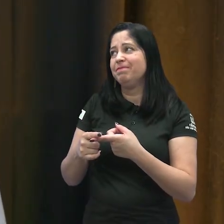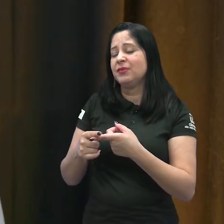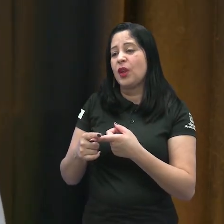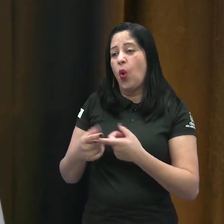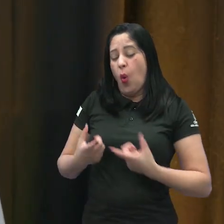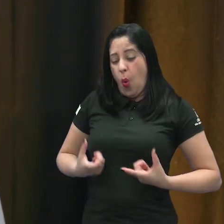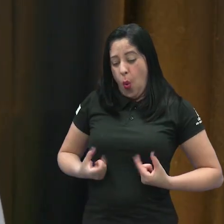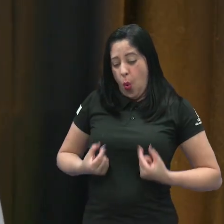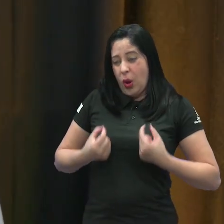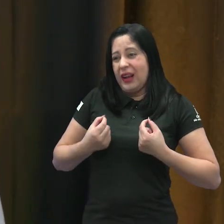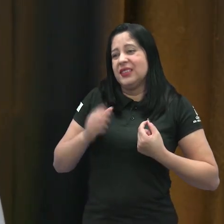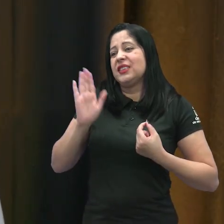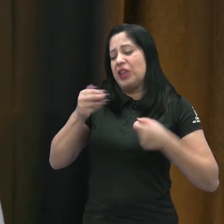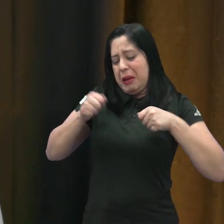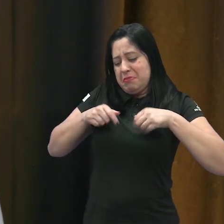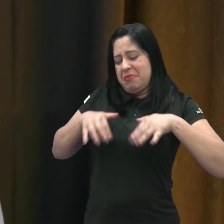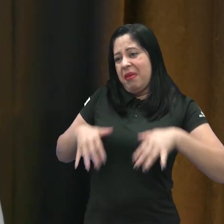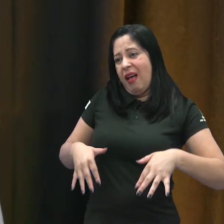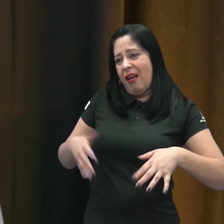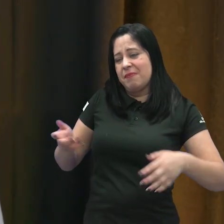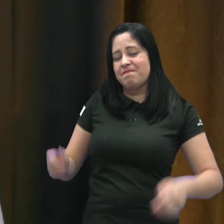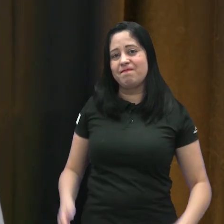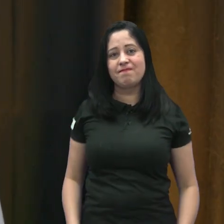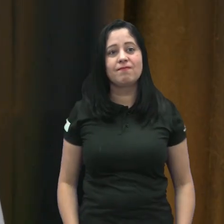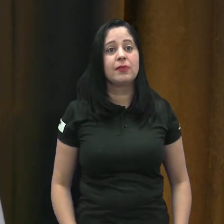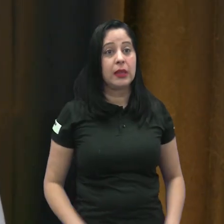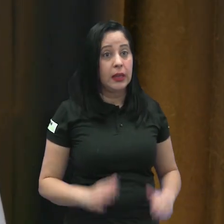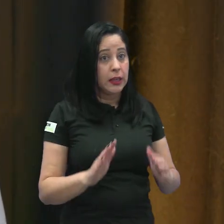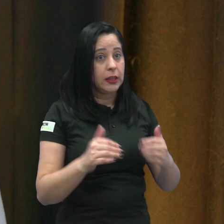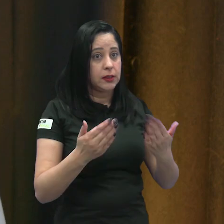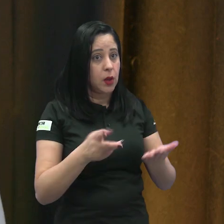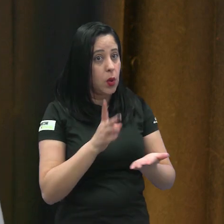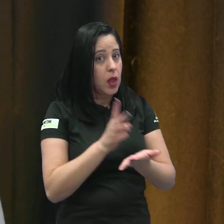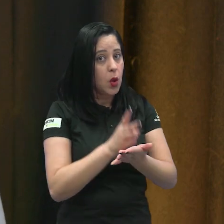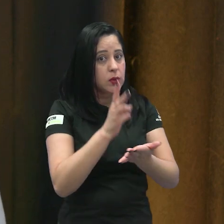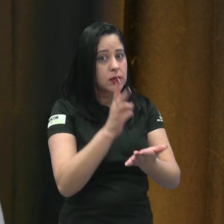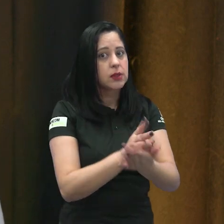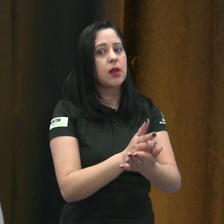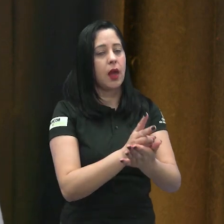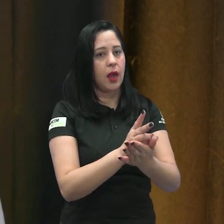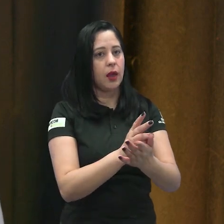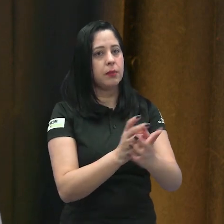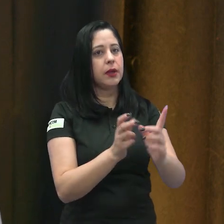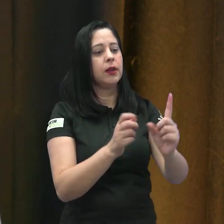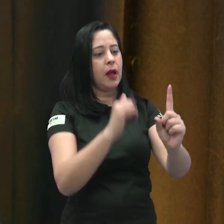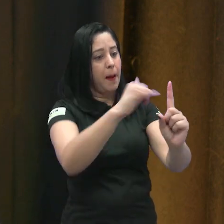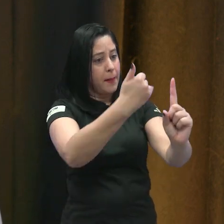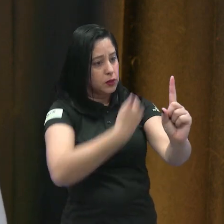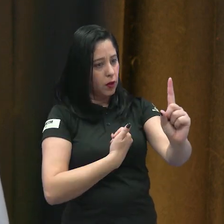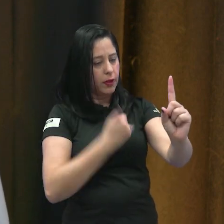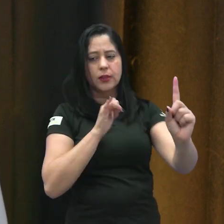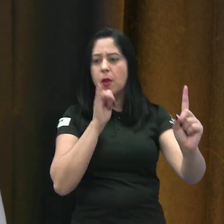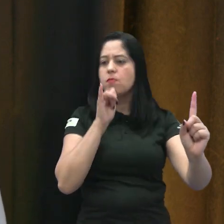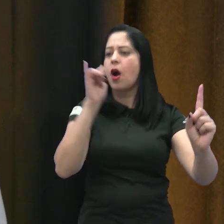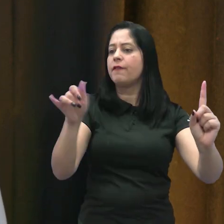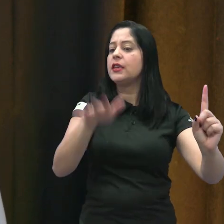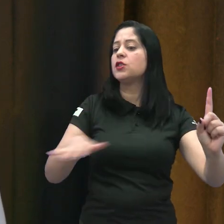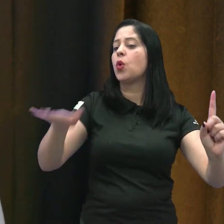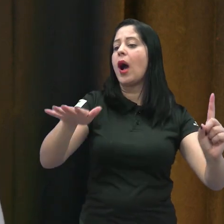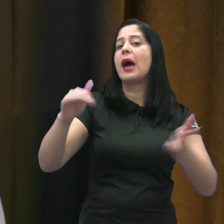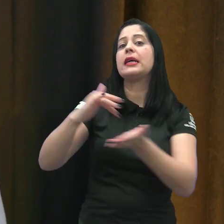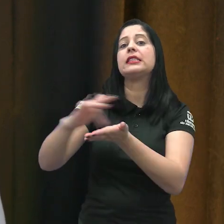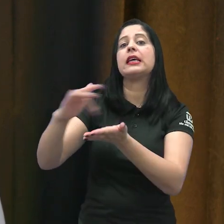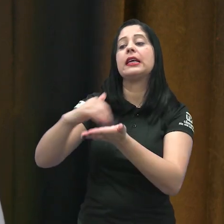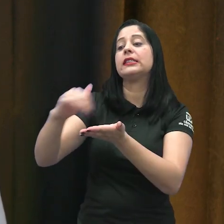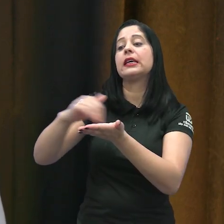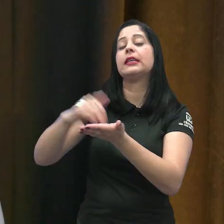começo. Sim. Então, eu costumo, assim, ouvir e pegar essas situações e encaminhar para a Secretaria de Saúde. Sim.